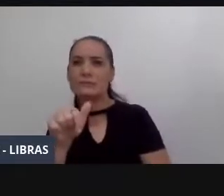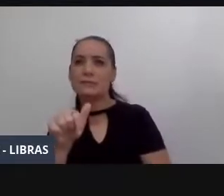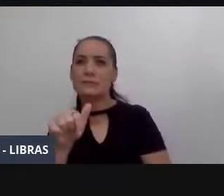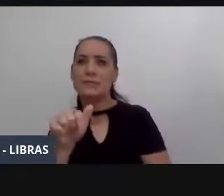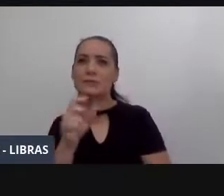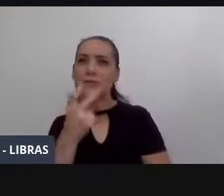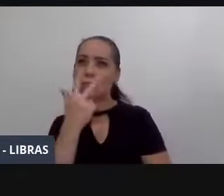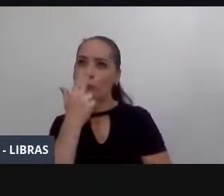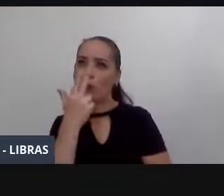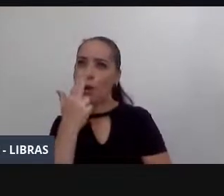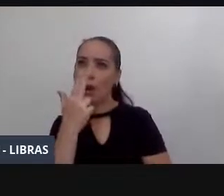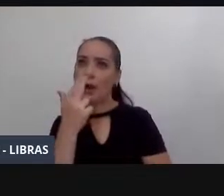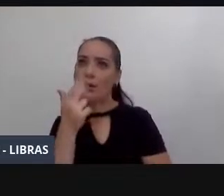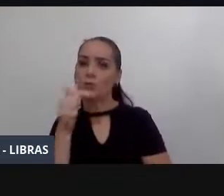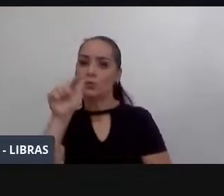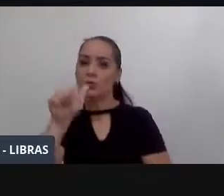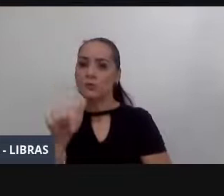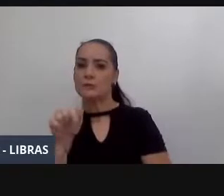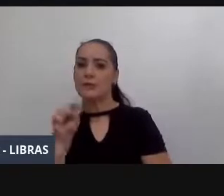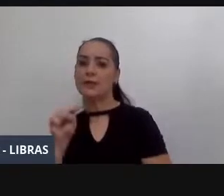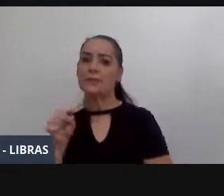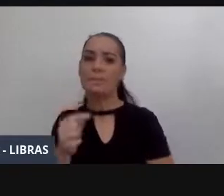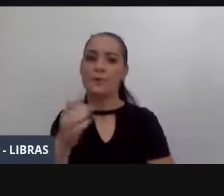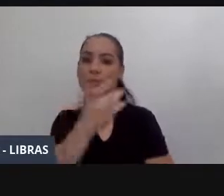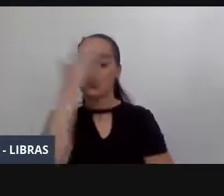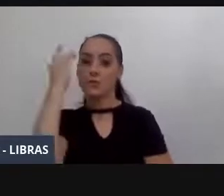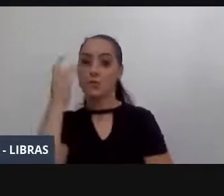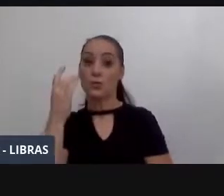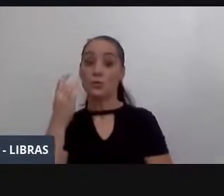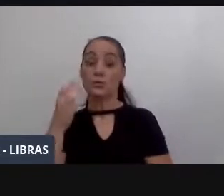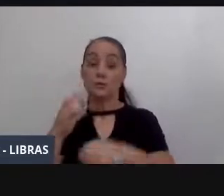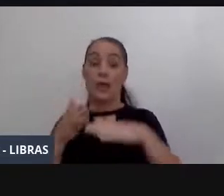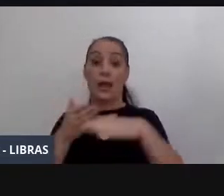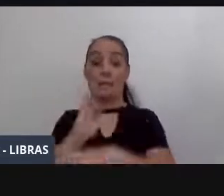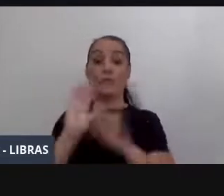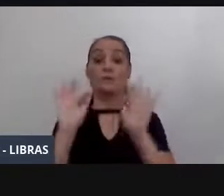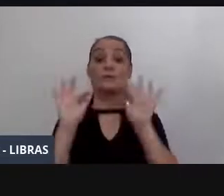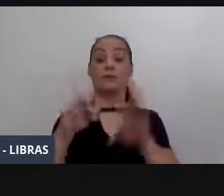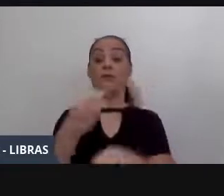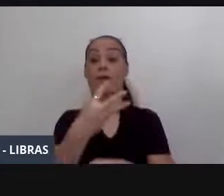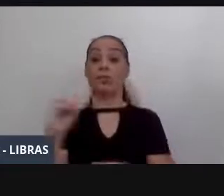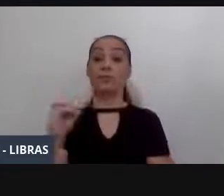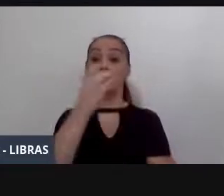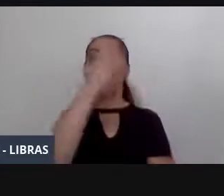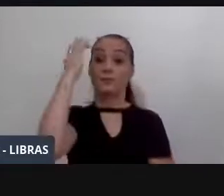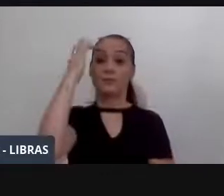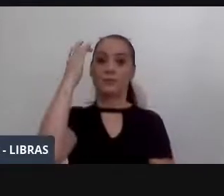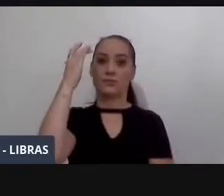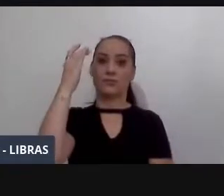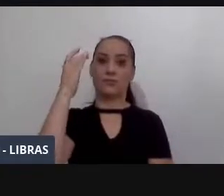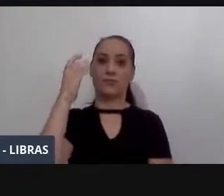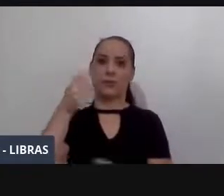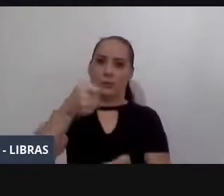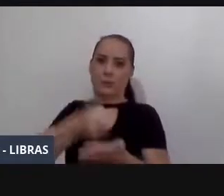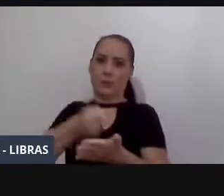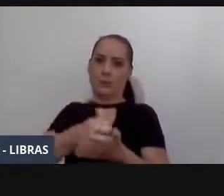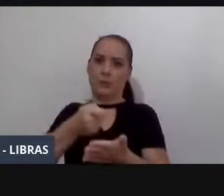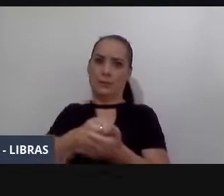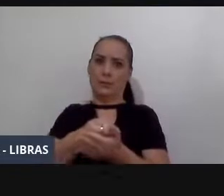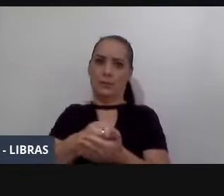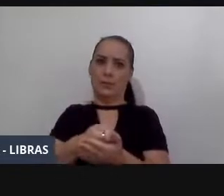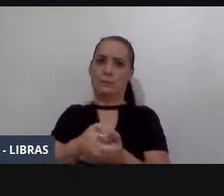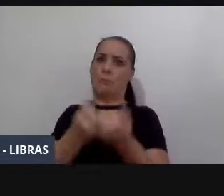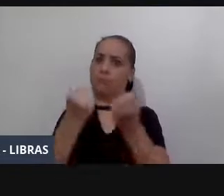foram inscritas. Foram aprovadas, ao final, 300. Então, isso mostra que é um alto grau de exigência e que não é